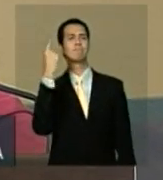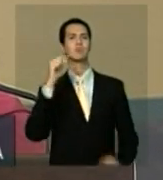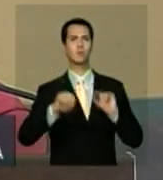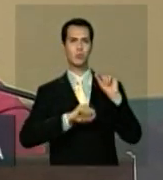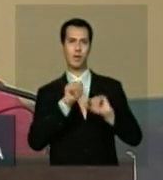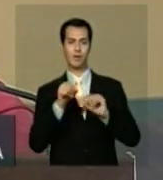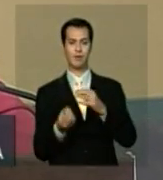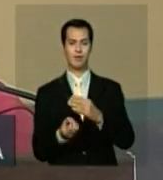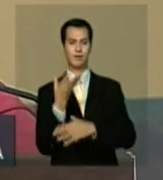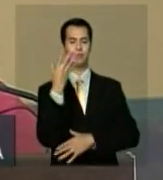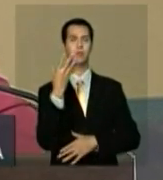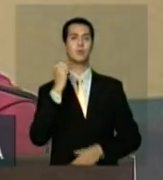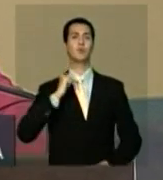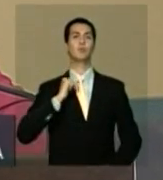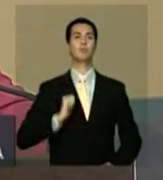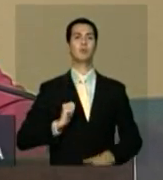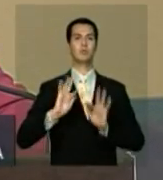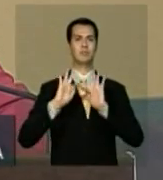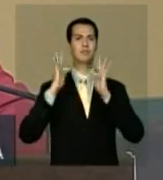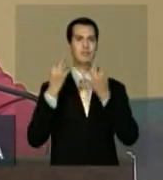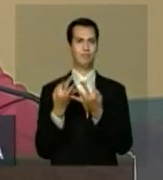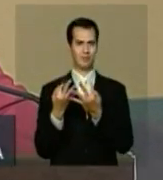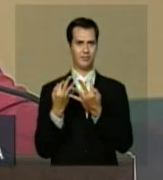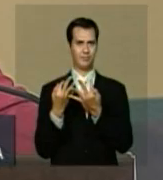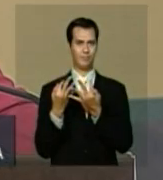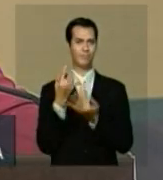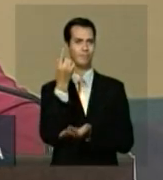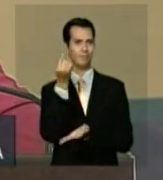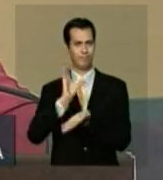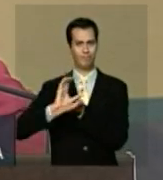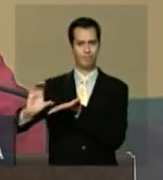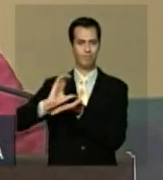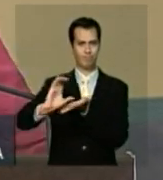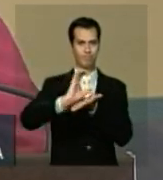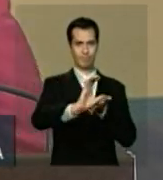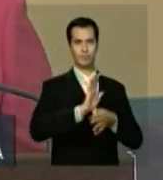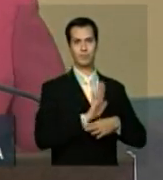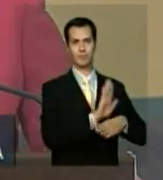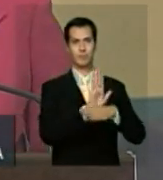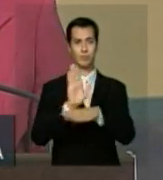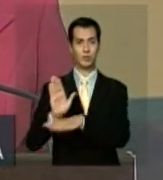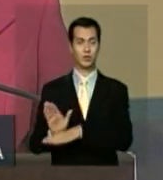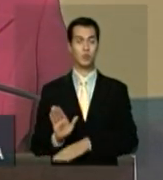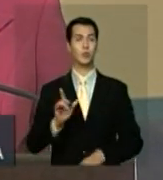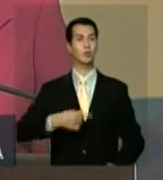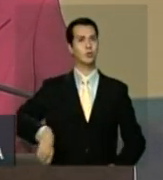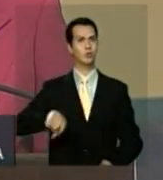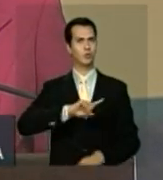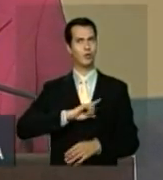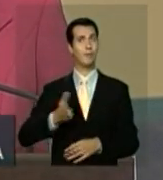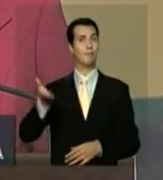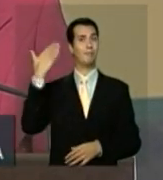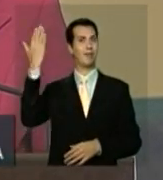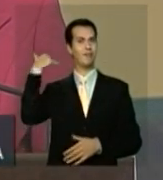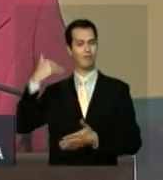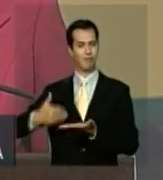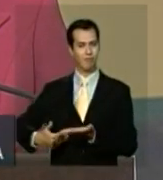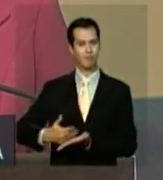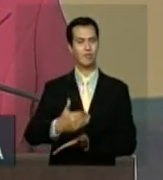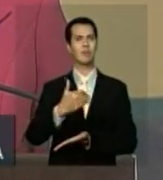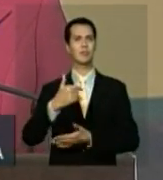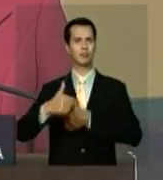ali nós começamos a encarar essa triste contradição e esse triste